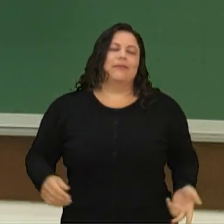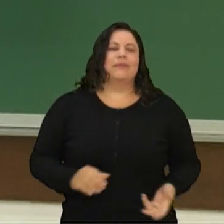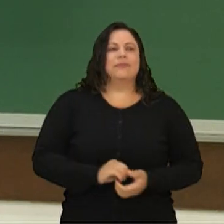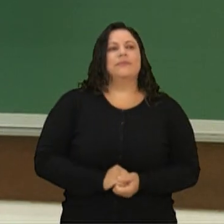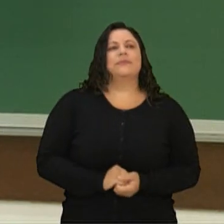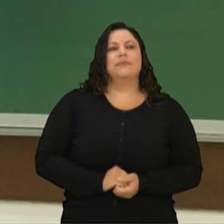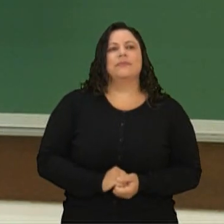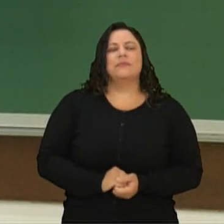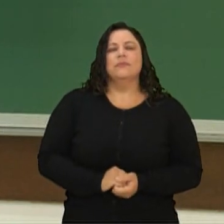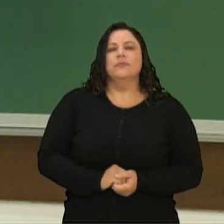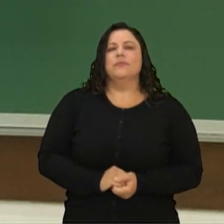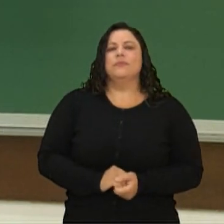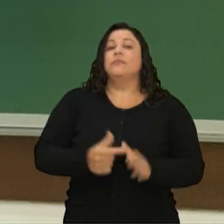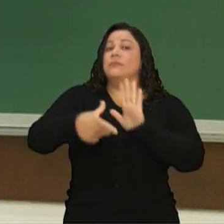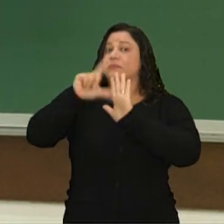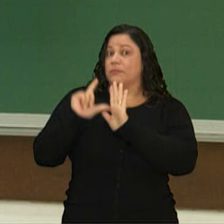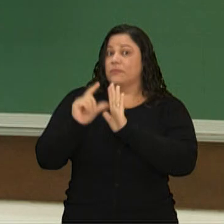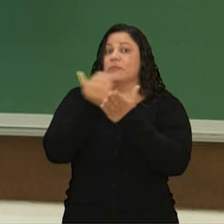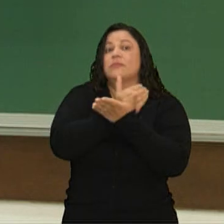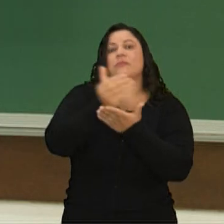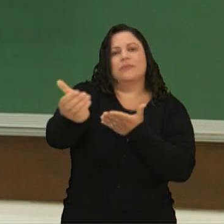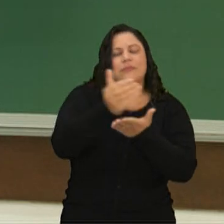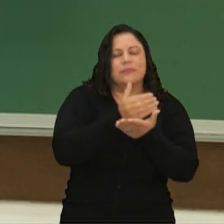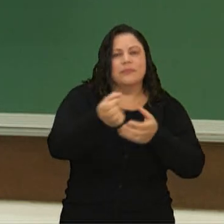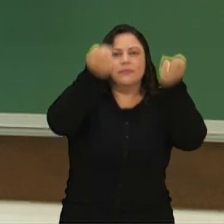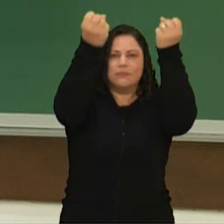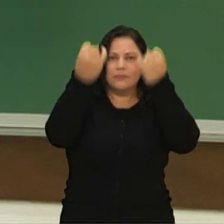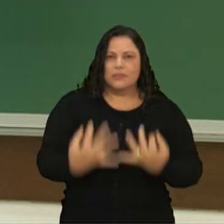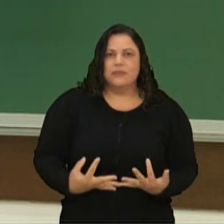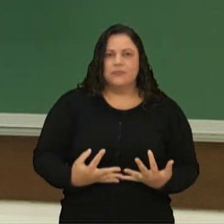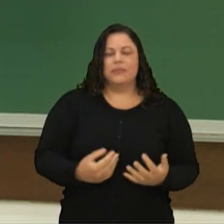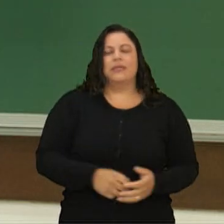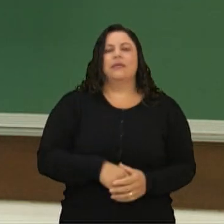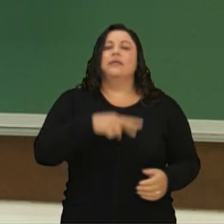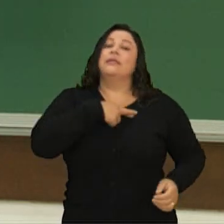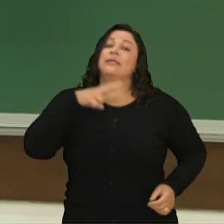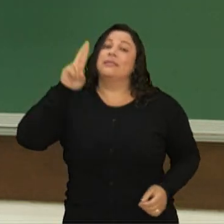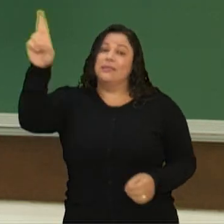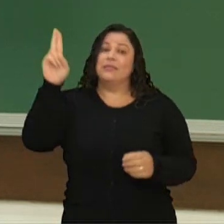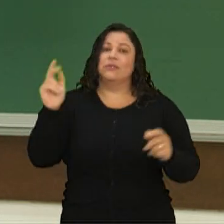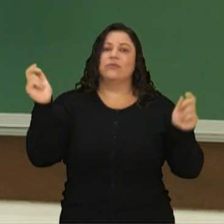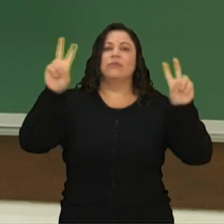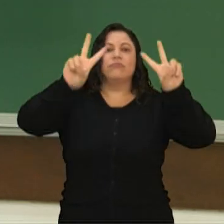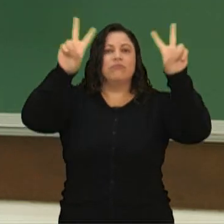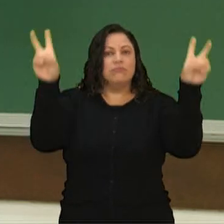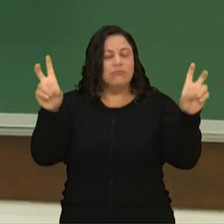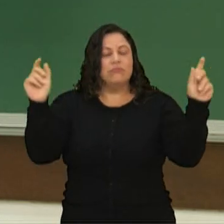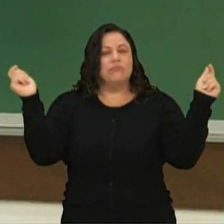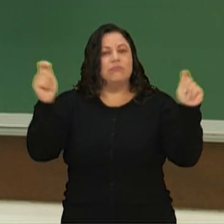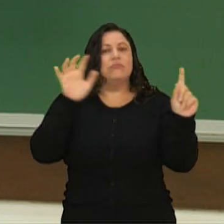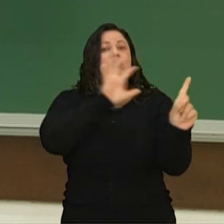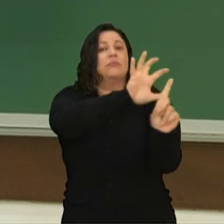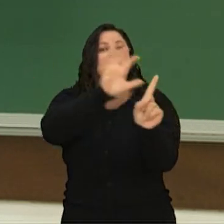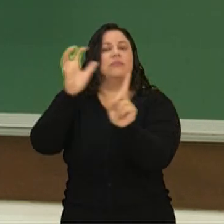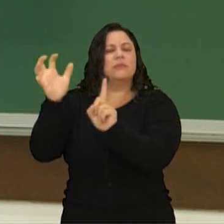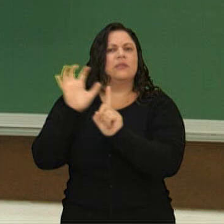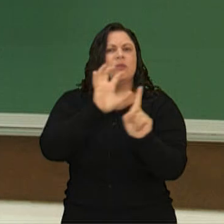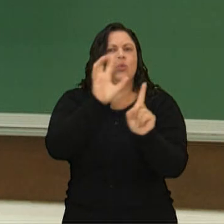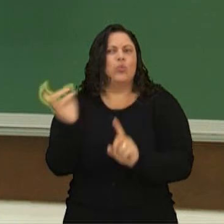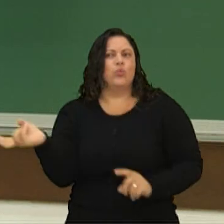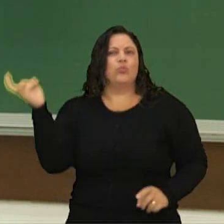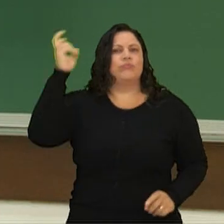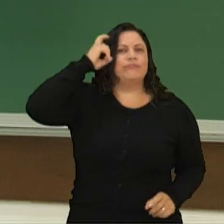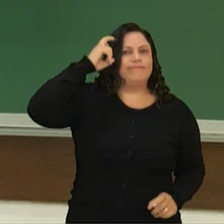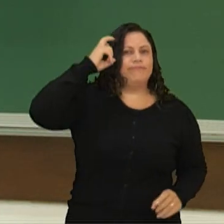Antes de eu começar a falar, basicamente, das religiões, eu tenho que falar de um assunto que elas influenciaram de uma forma a cultura